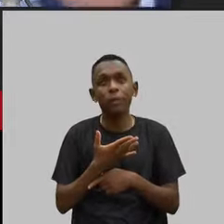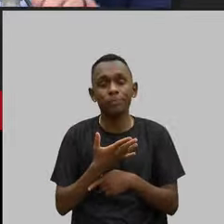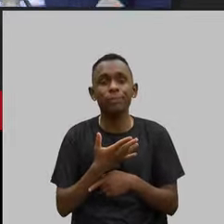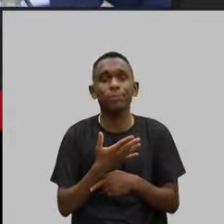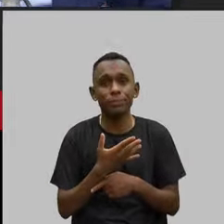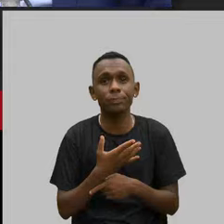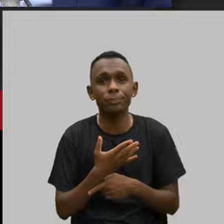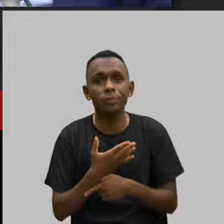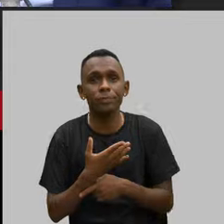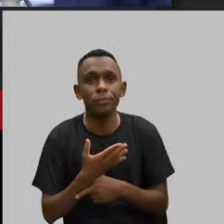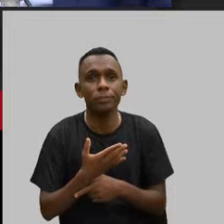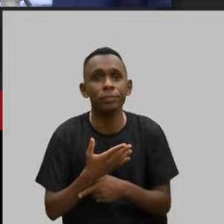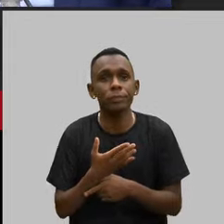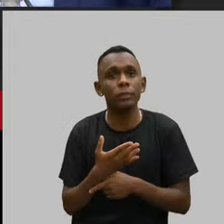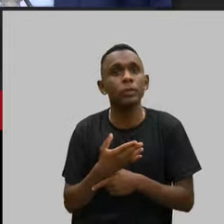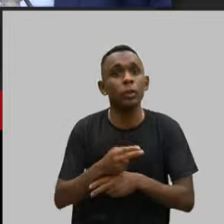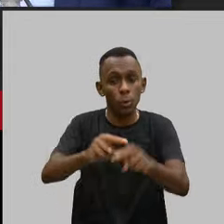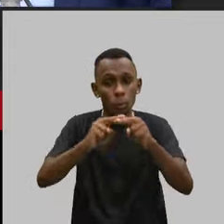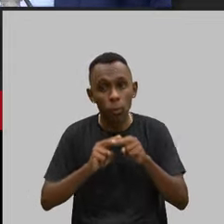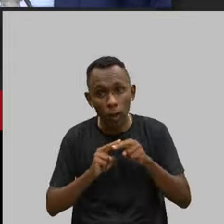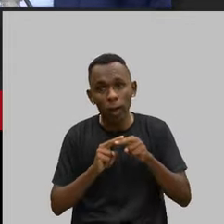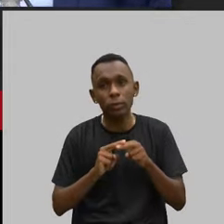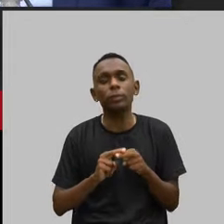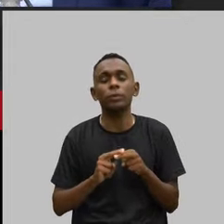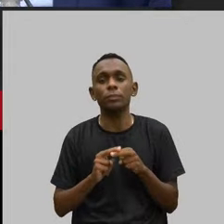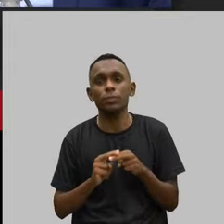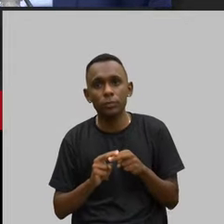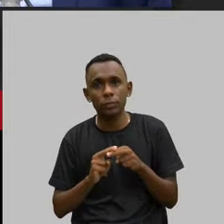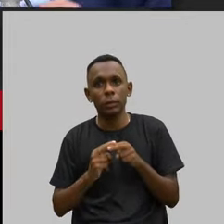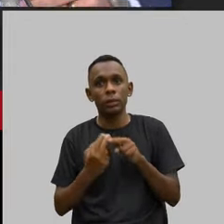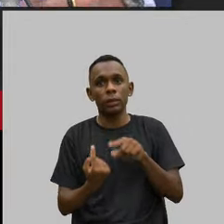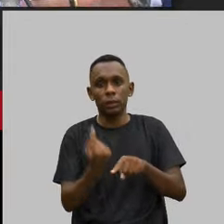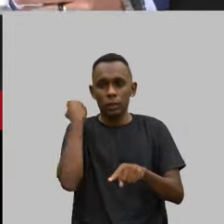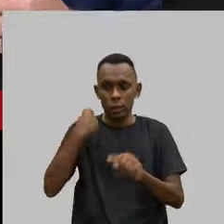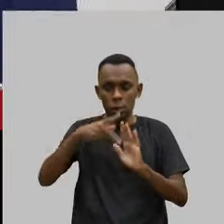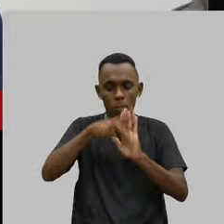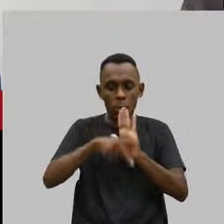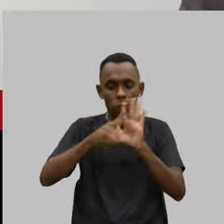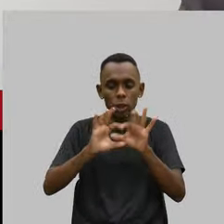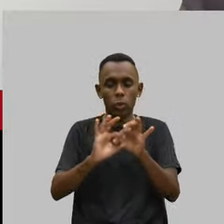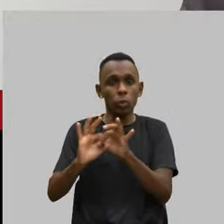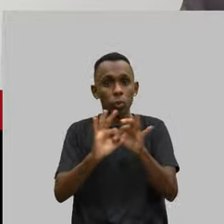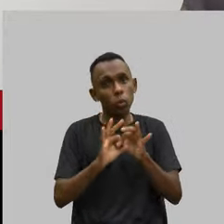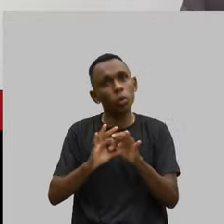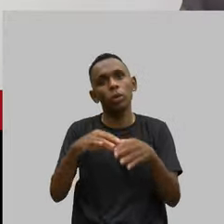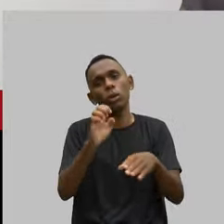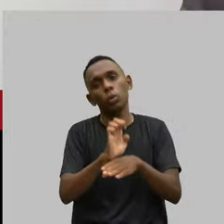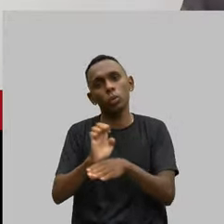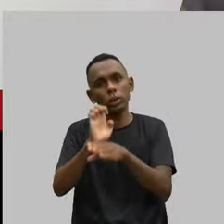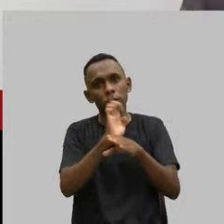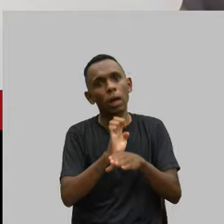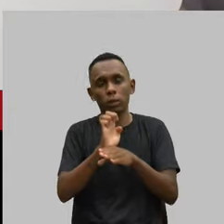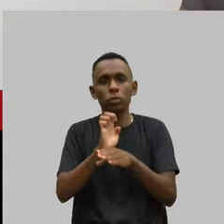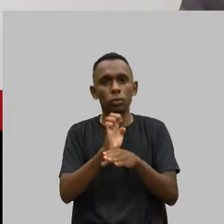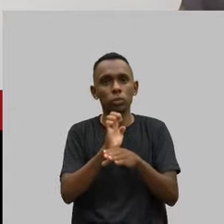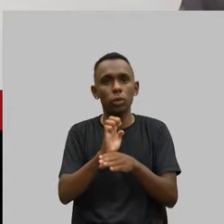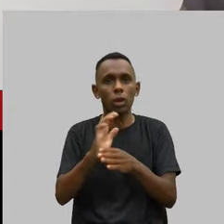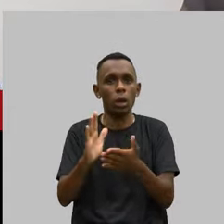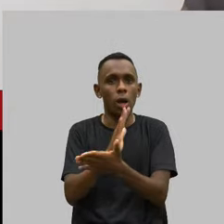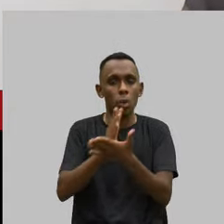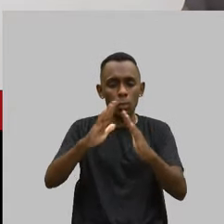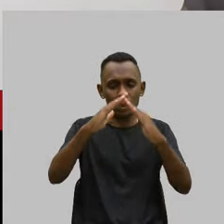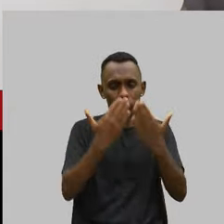Rodrigues fruto aí do projeto mãos dadas que é quando o estado a abre mão e de algumas